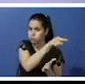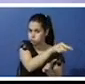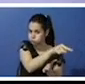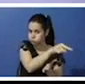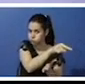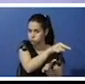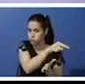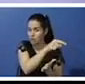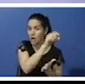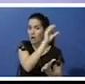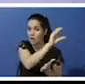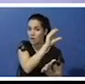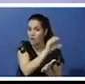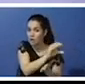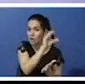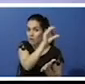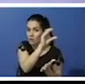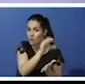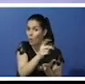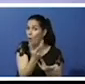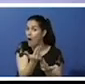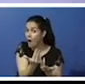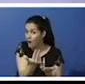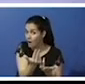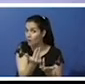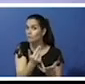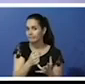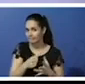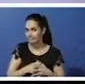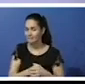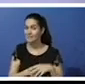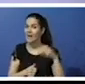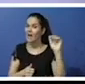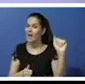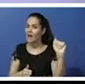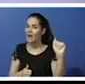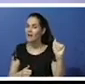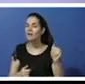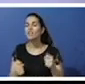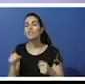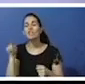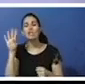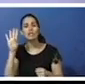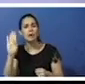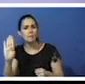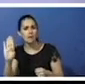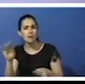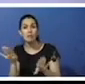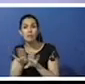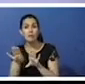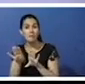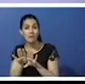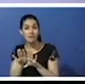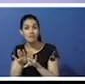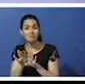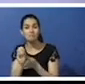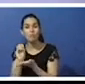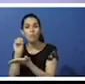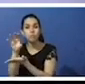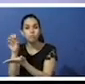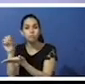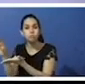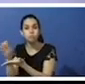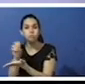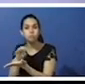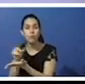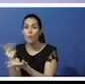tanto aqui, aqui, aqui e aqui na estante A. E o que eu distribuí aqui na estante B tem que ter o mesmo